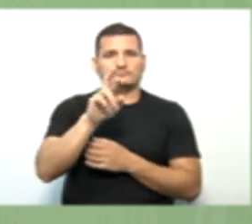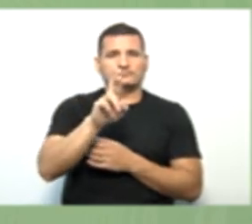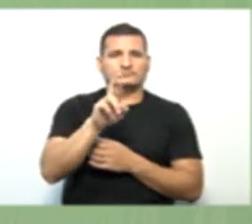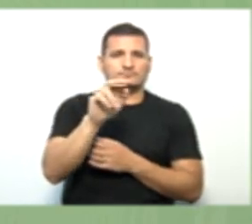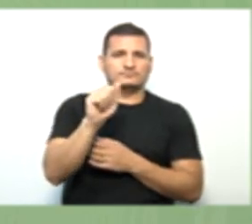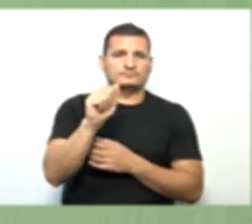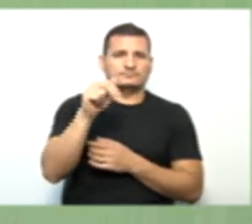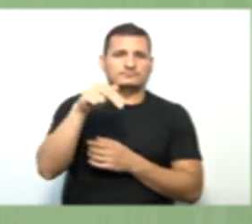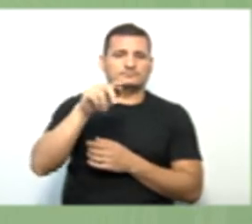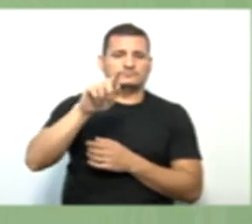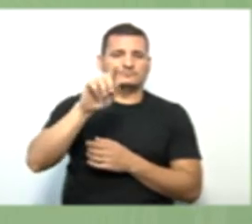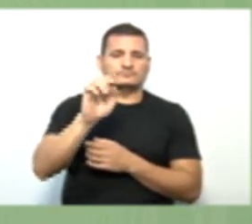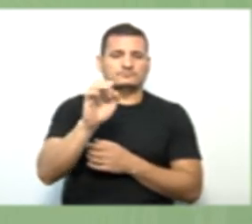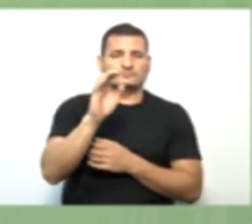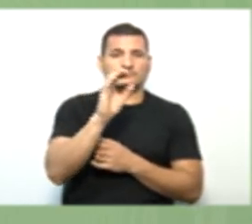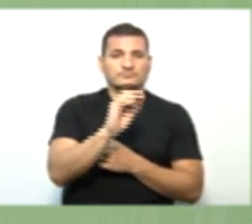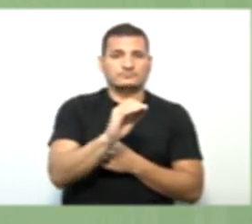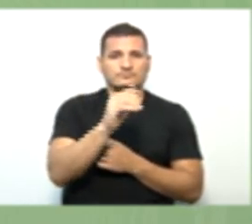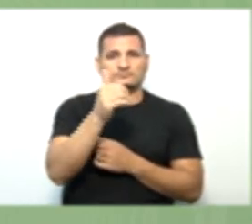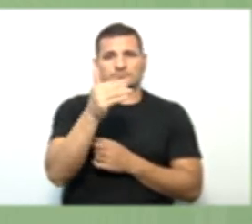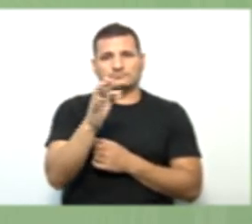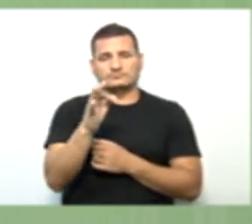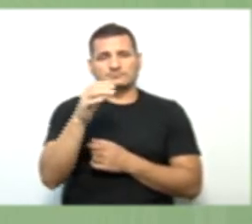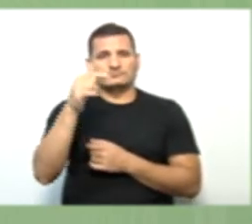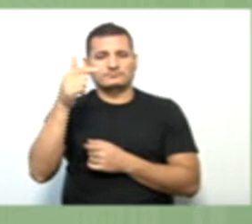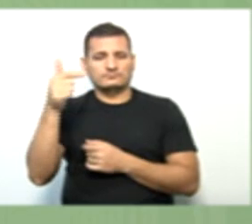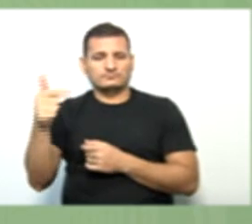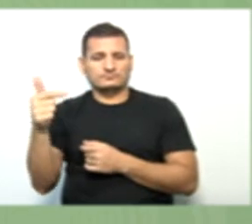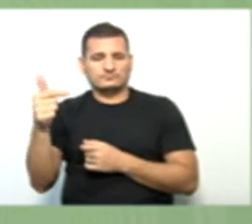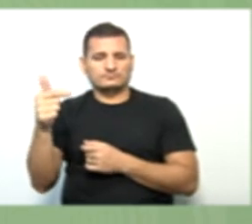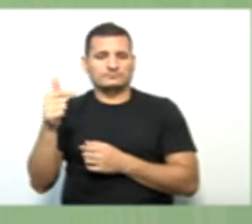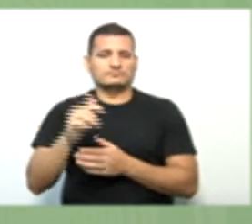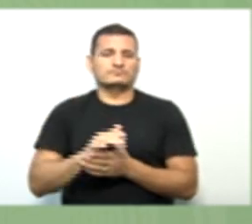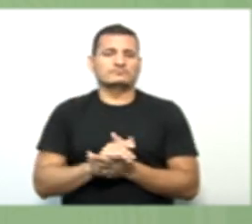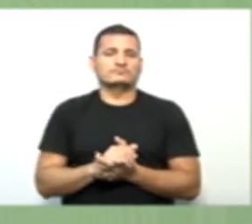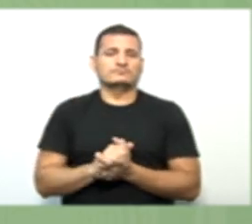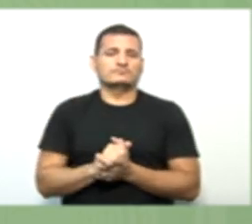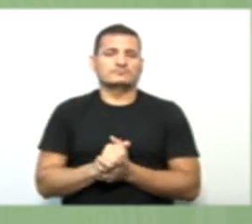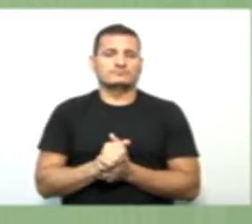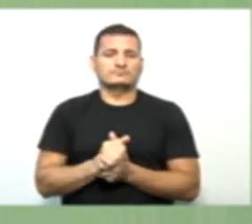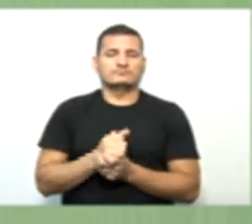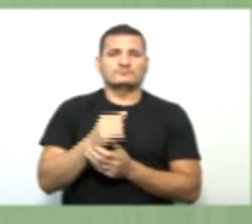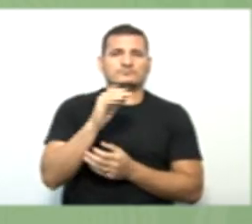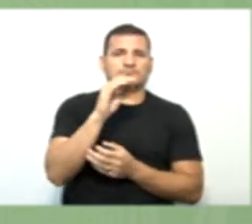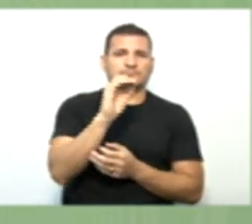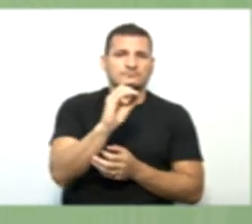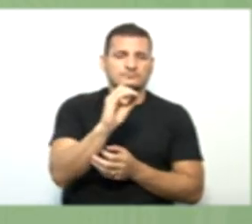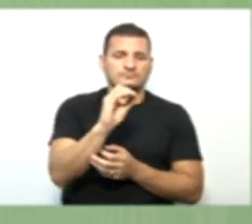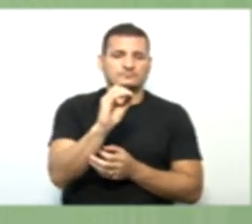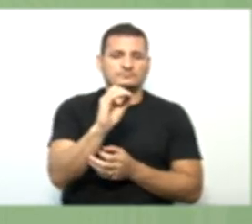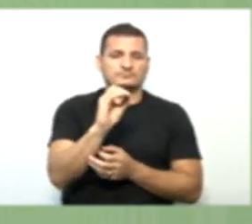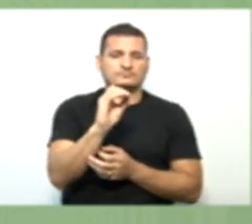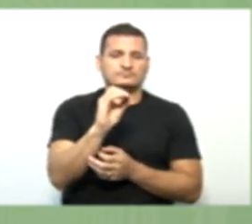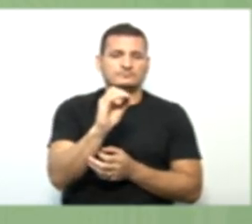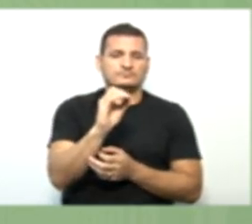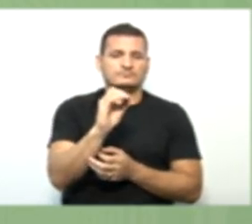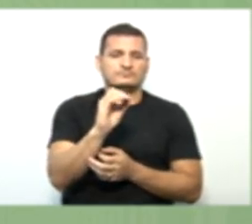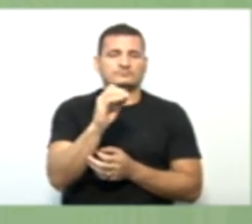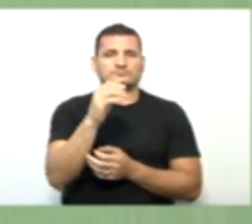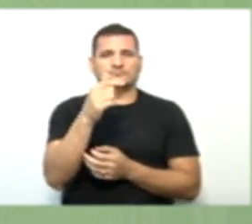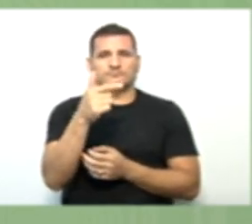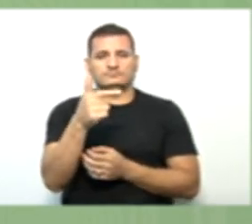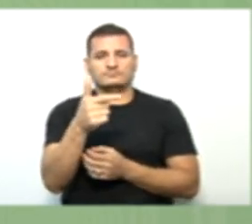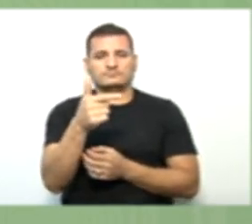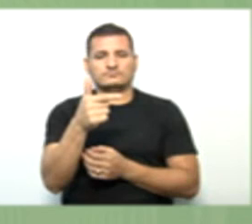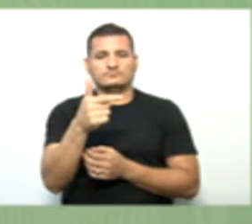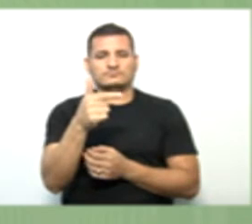0 até 10 de 2 em 2, isso aqui vai gerar o conjunto numérico 0, aí incrementa de 2, dá